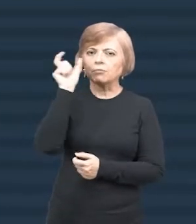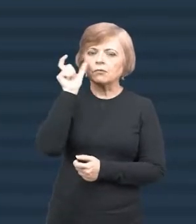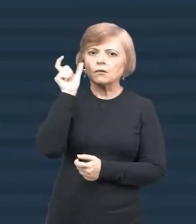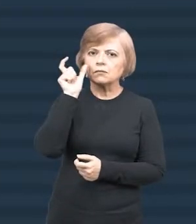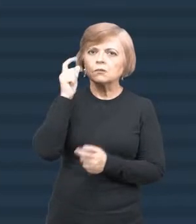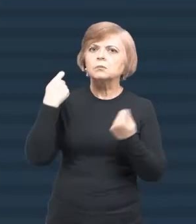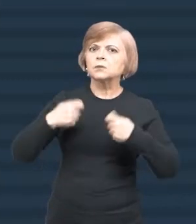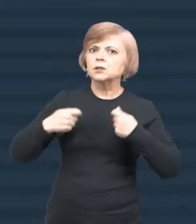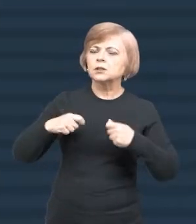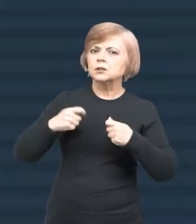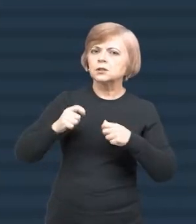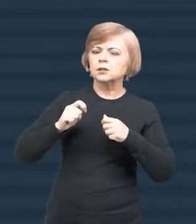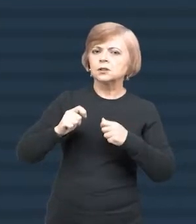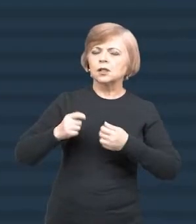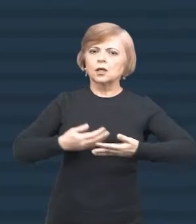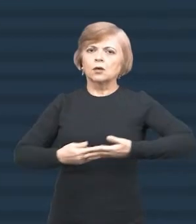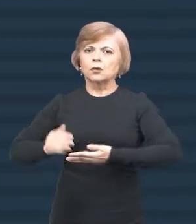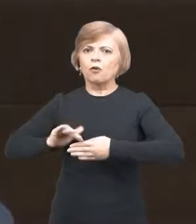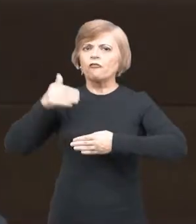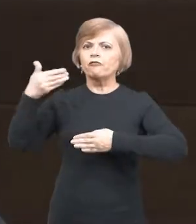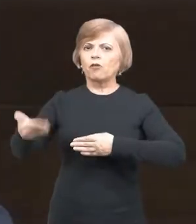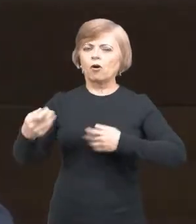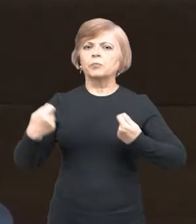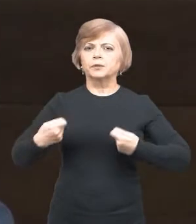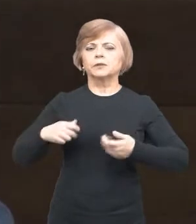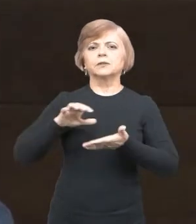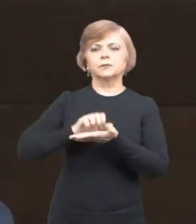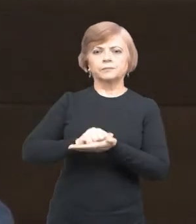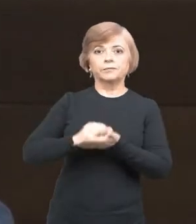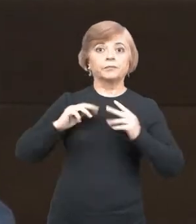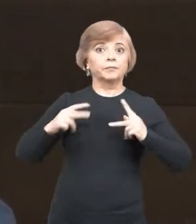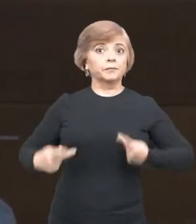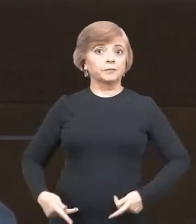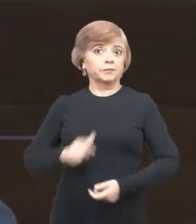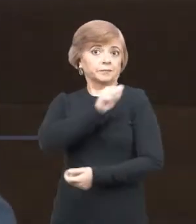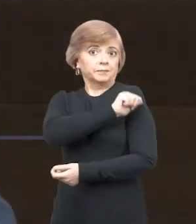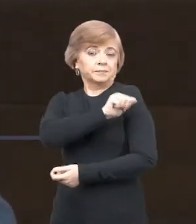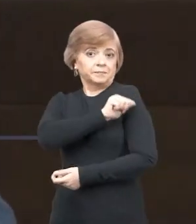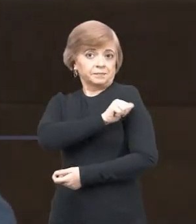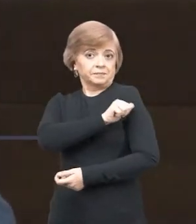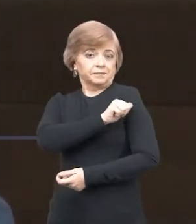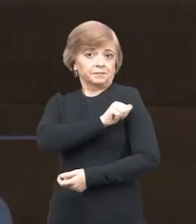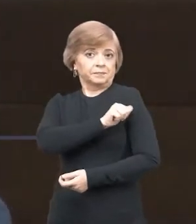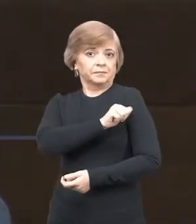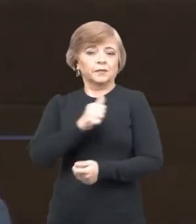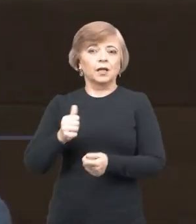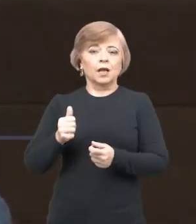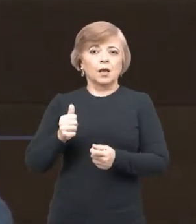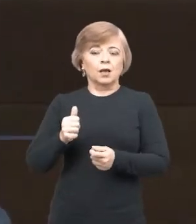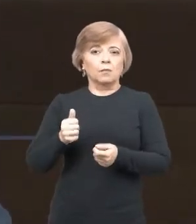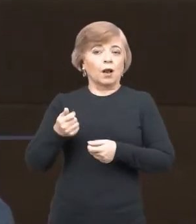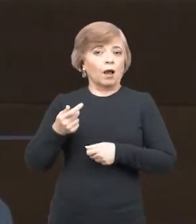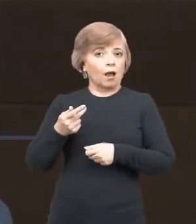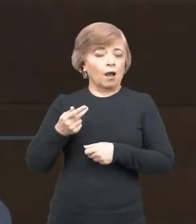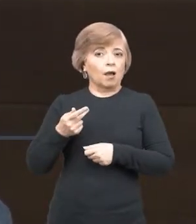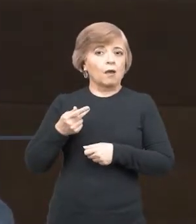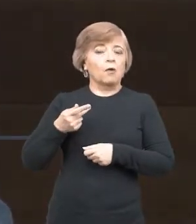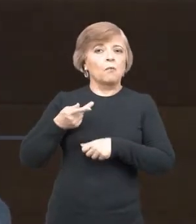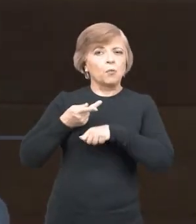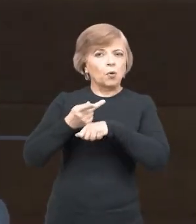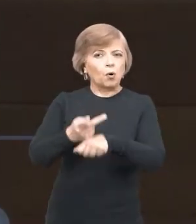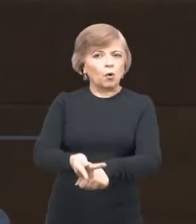dos hospitais e maternidades. O Ministério Público do Estado do Rio de Janeiro, por meio da Promotoria de Justiça de